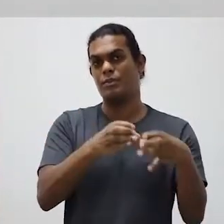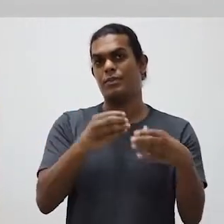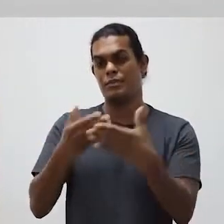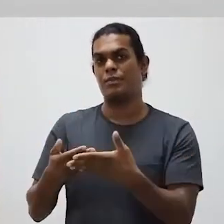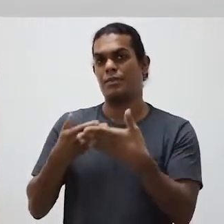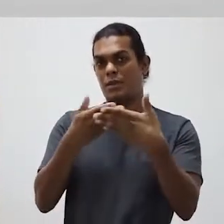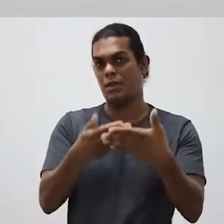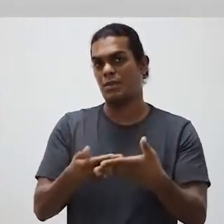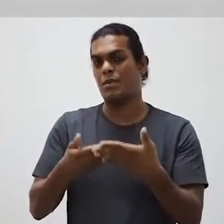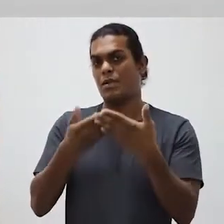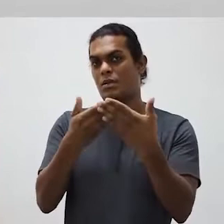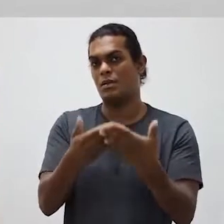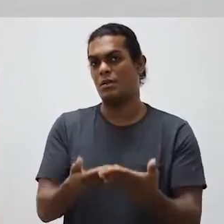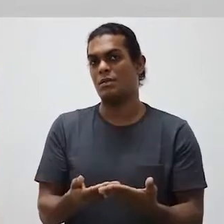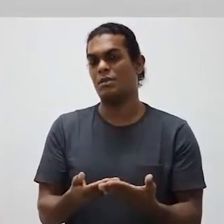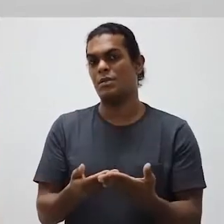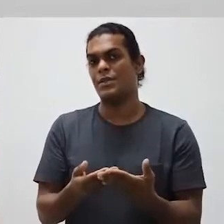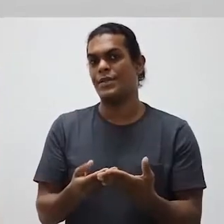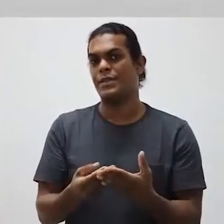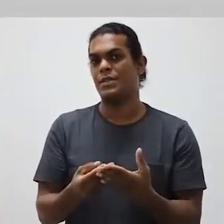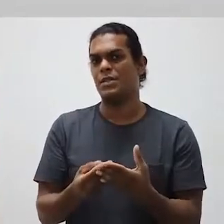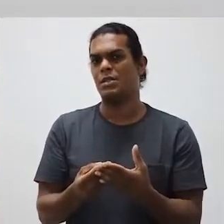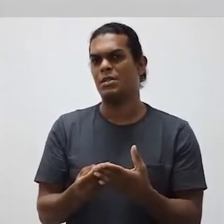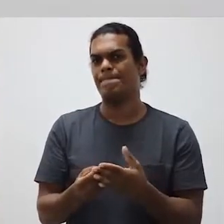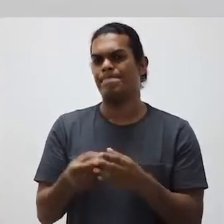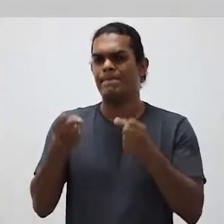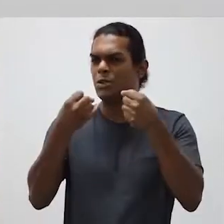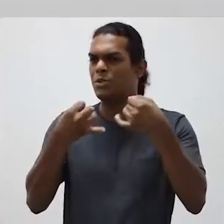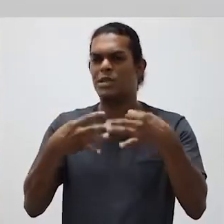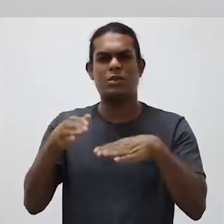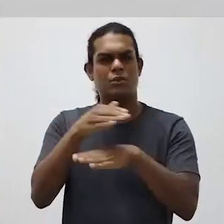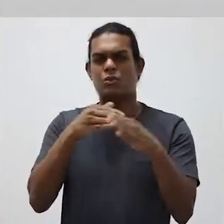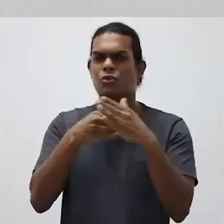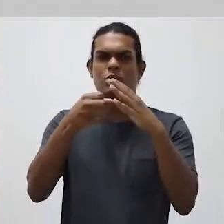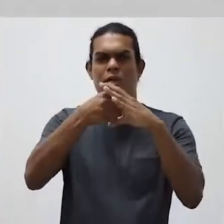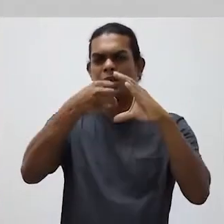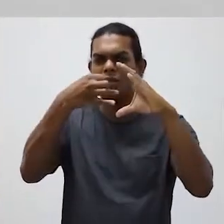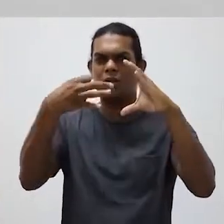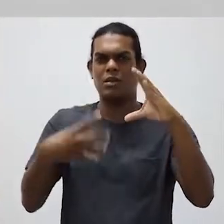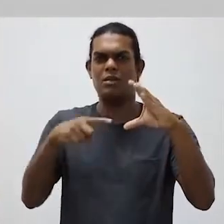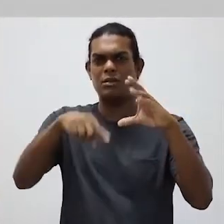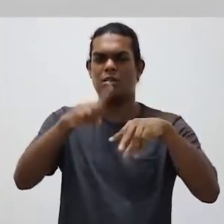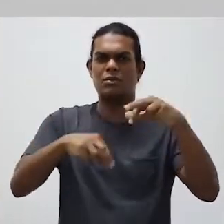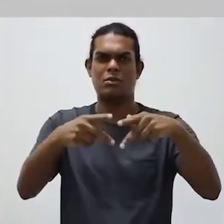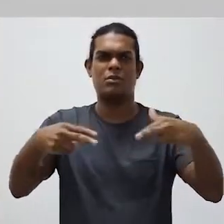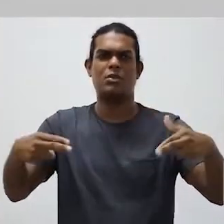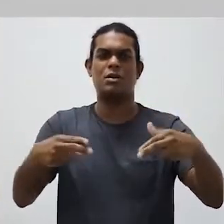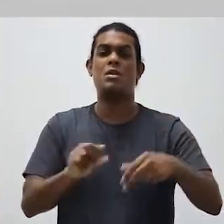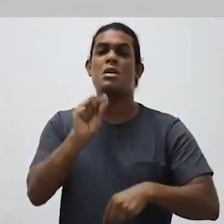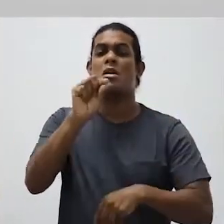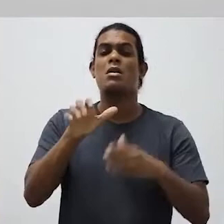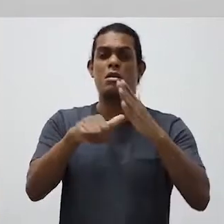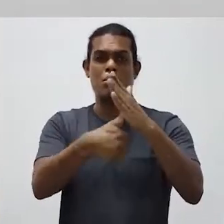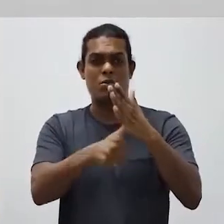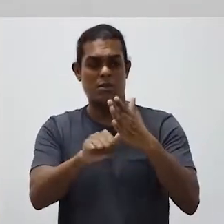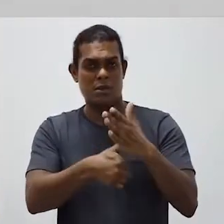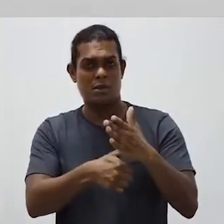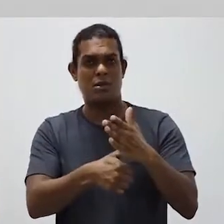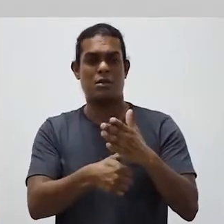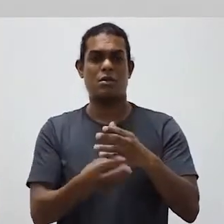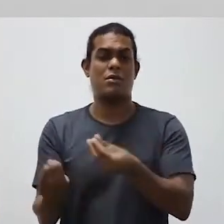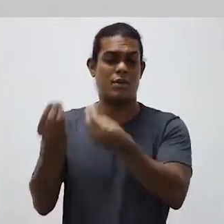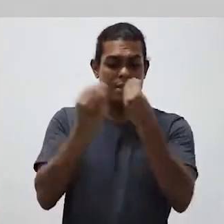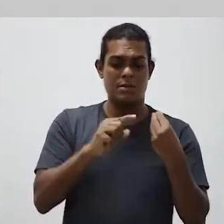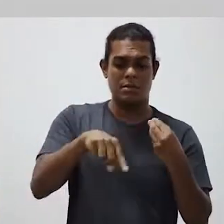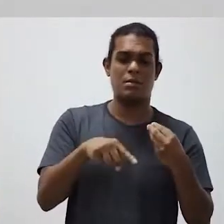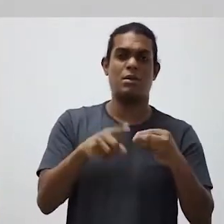é disposto toda a característica do que está sendo transportado, quem é o proprietário, quem